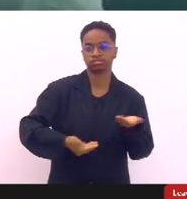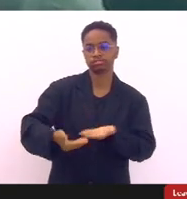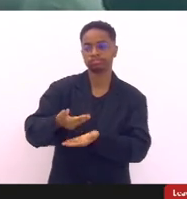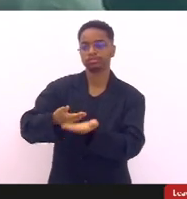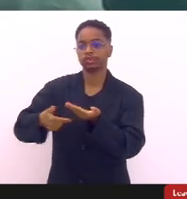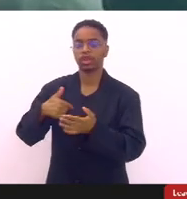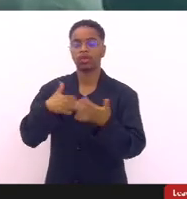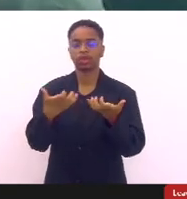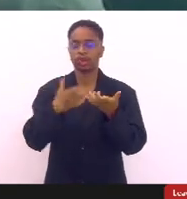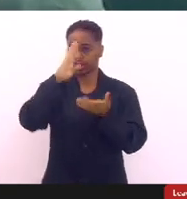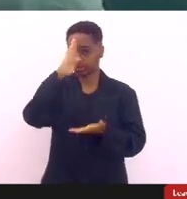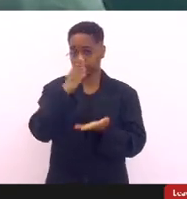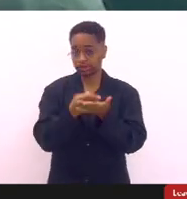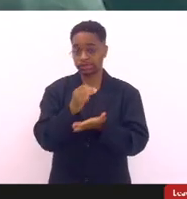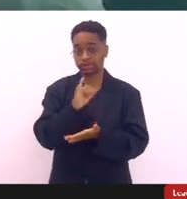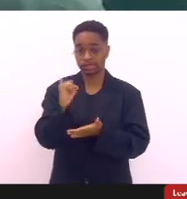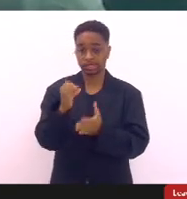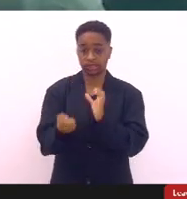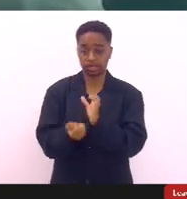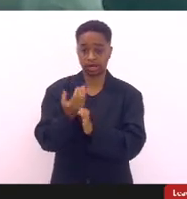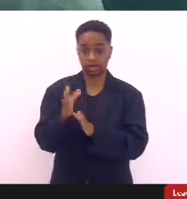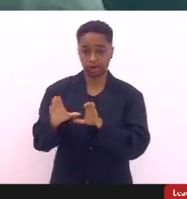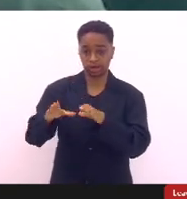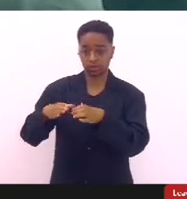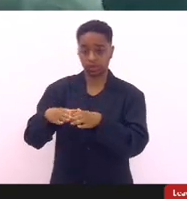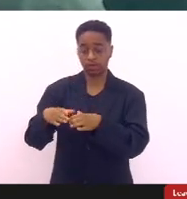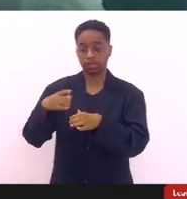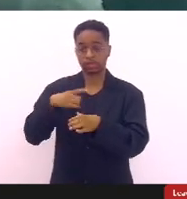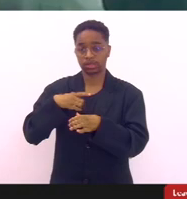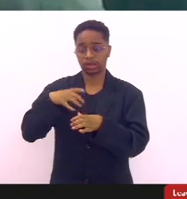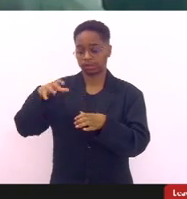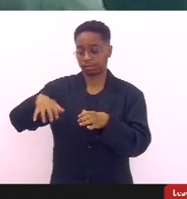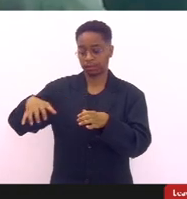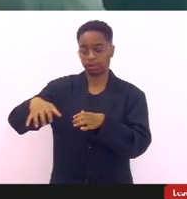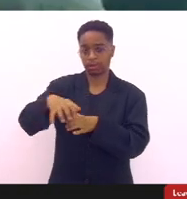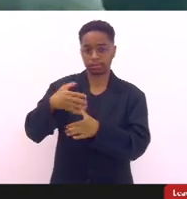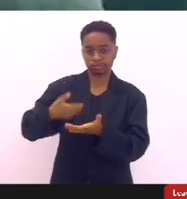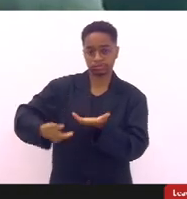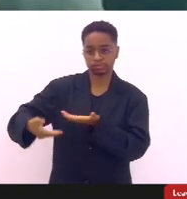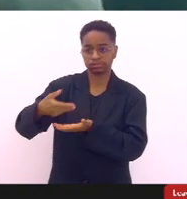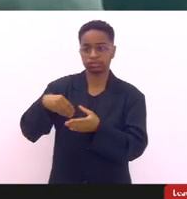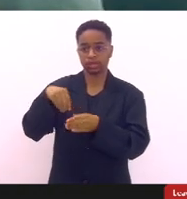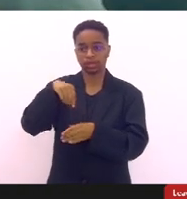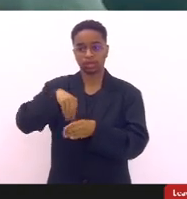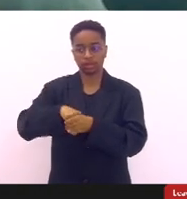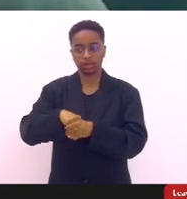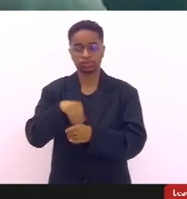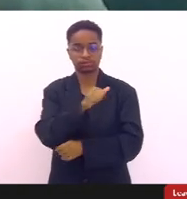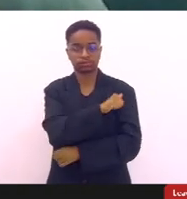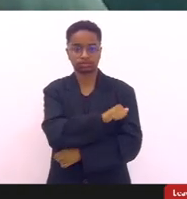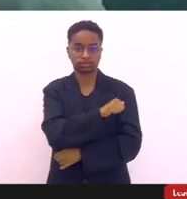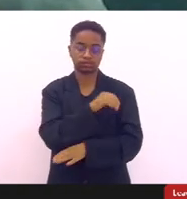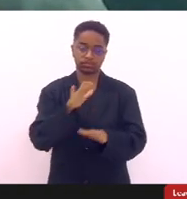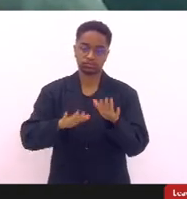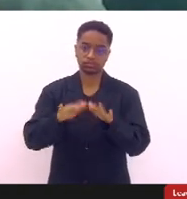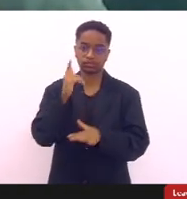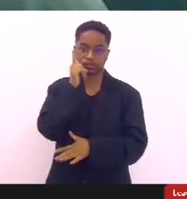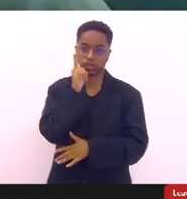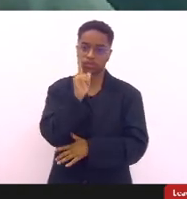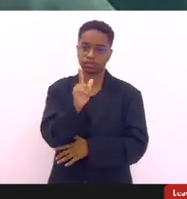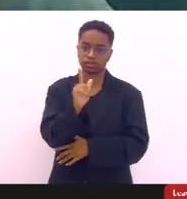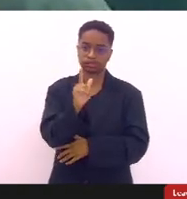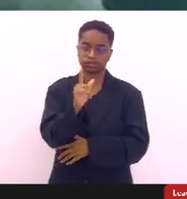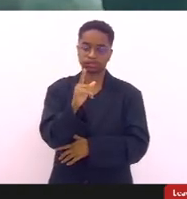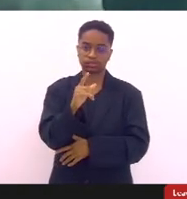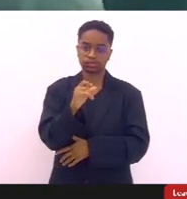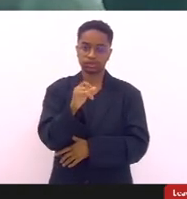de um comitê intersetorial dentro do Estado do Rio de Janeiro, aí talvez capitaneado não